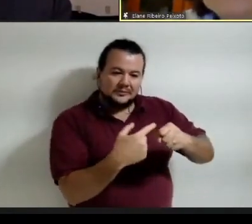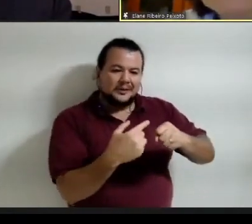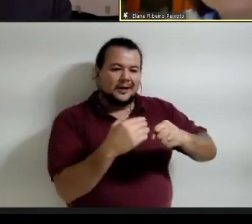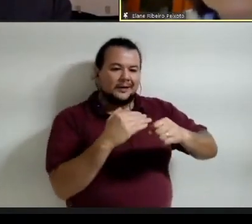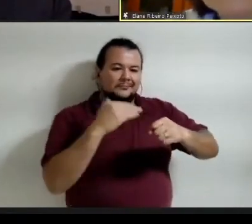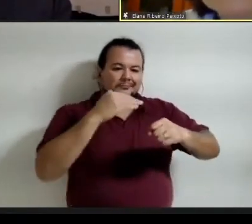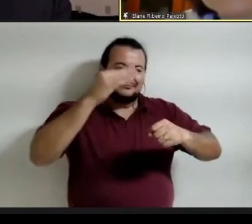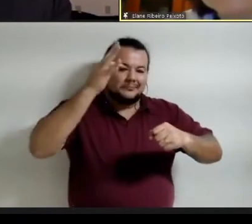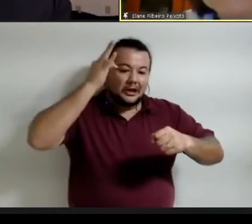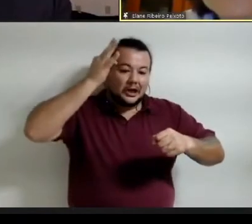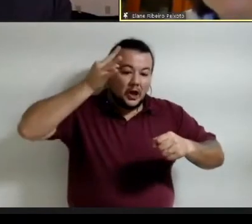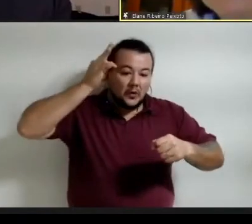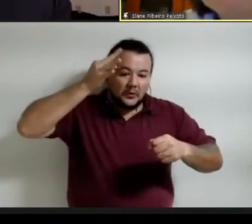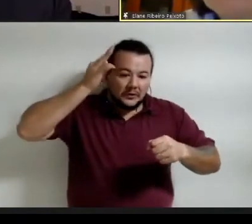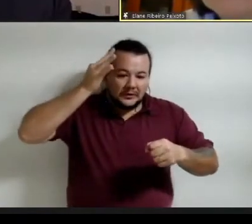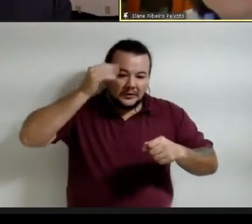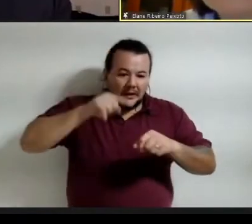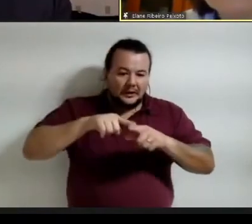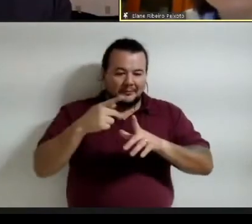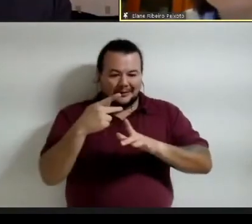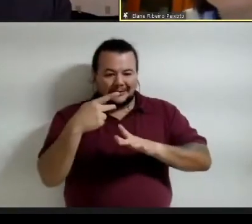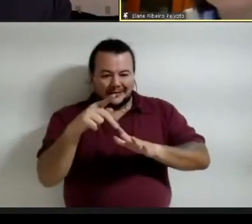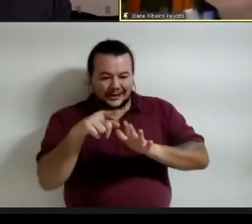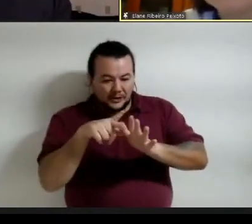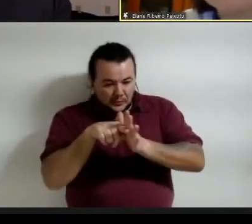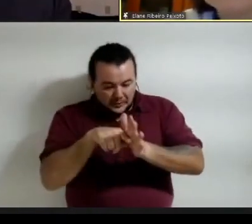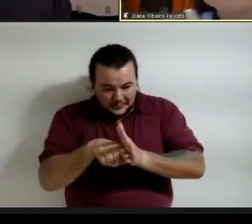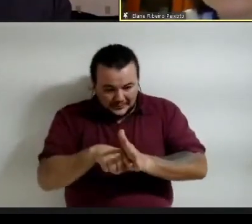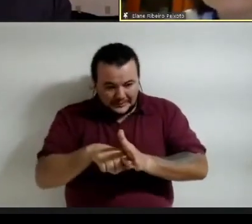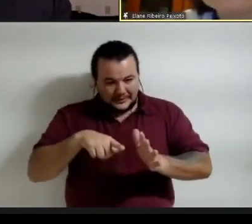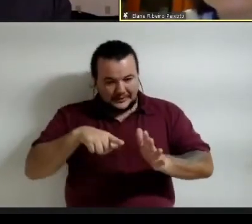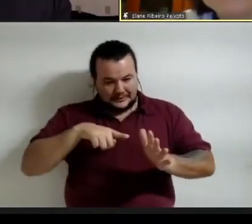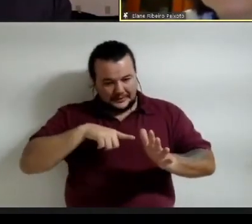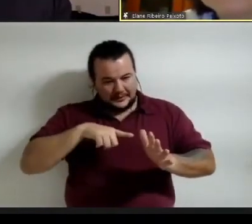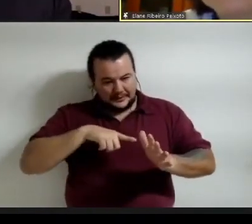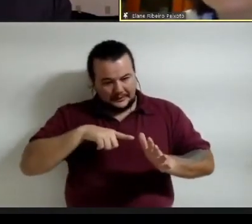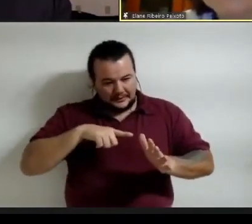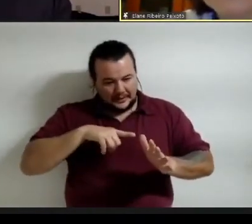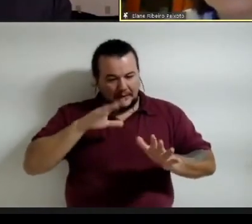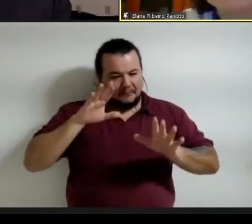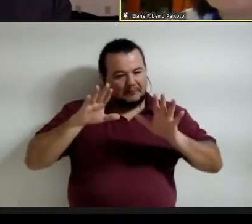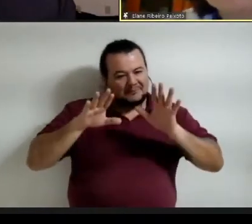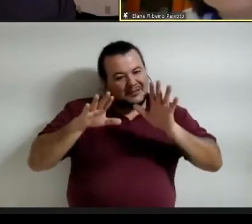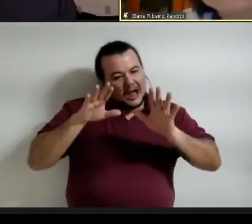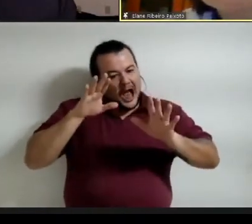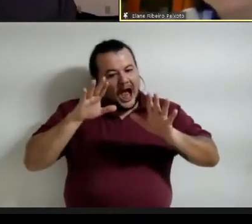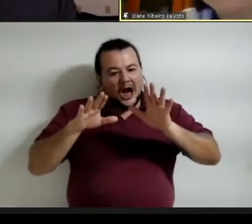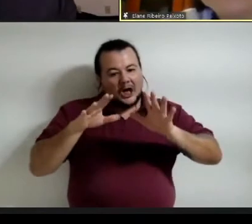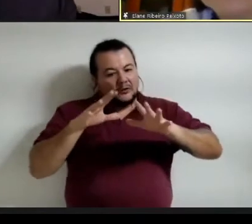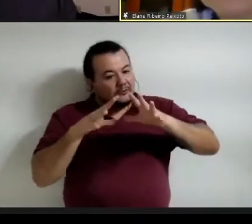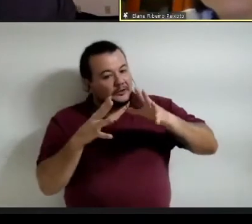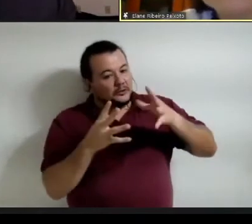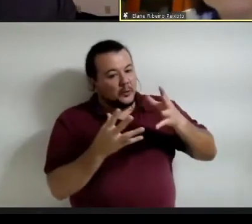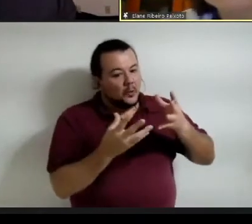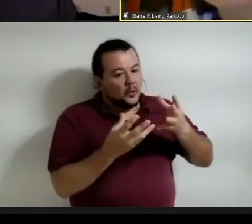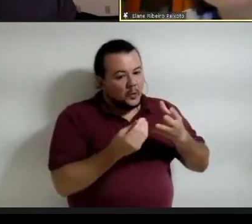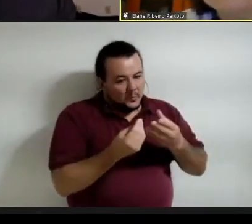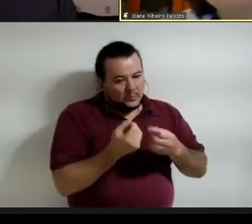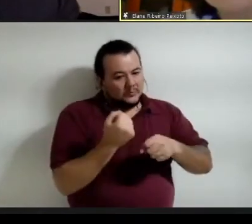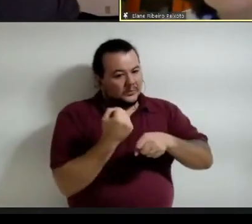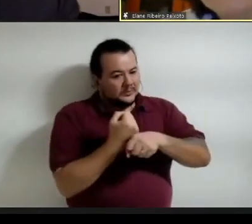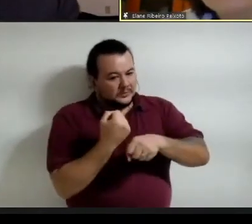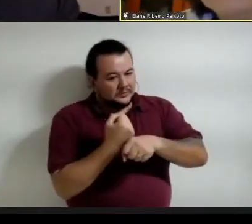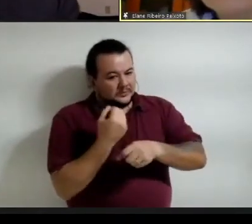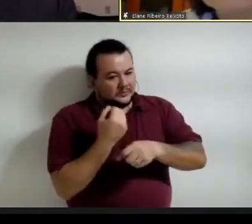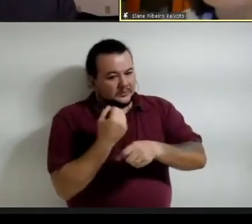na sua pesquisa, cabe a hipótese de que o mundo possa ter sido erguido de uma maneira mais orgânica e sem